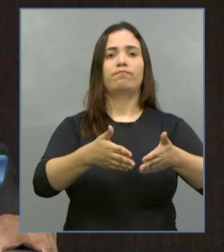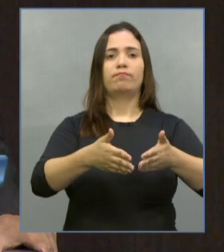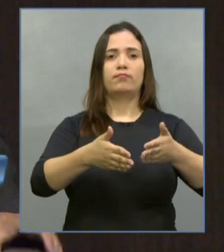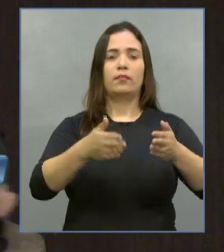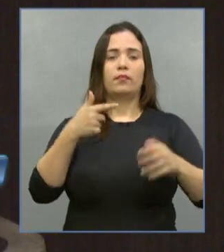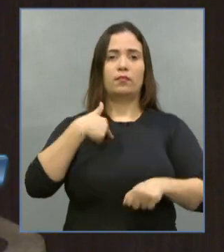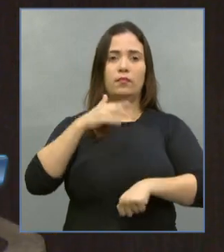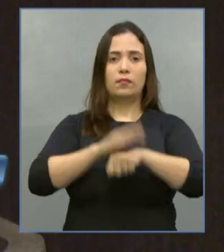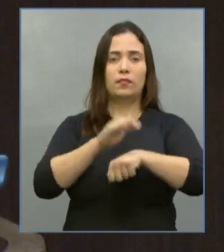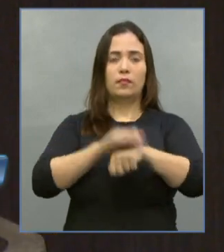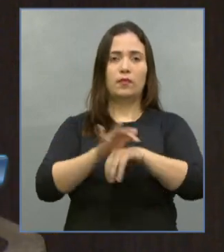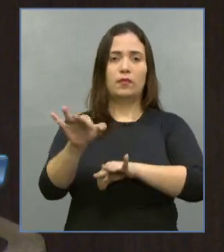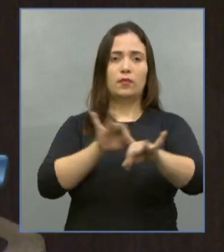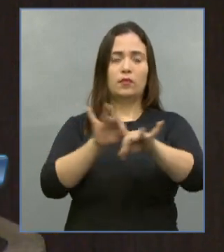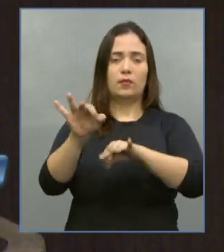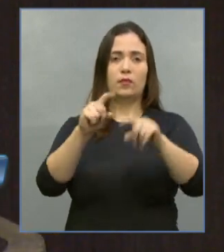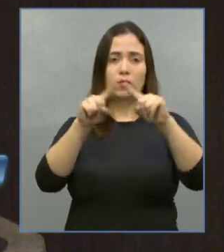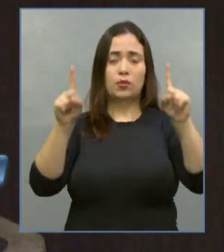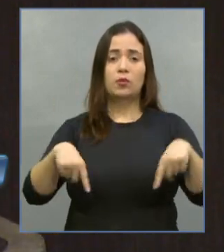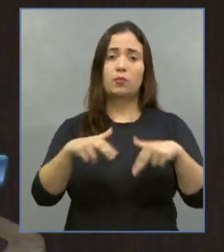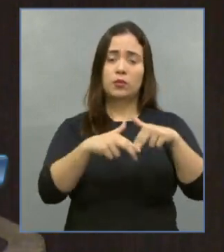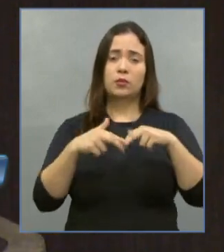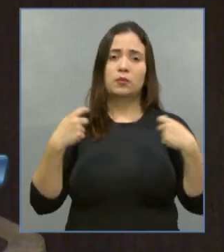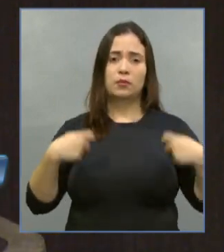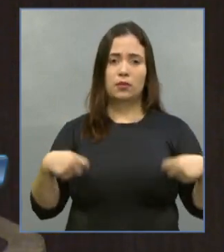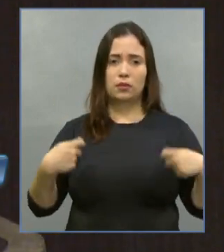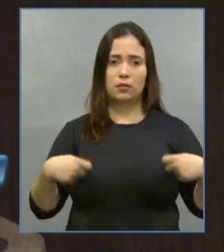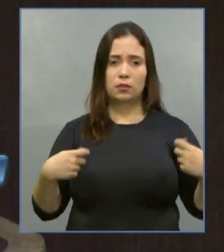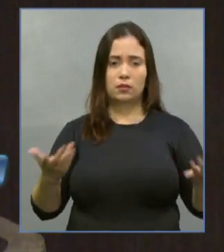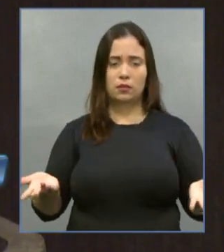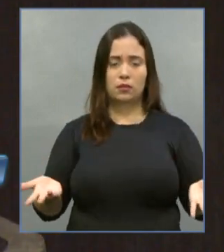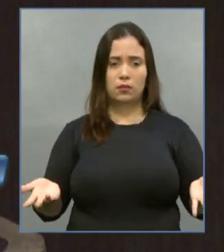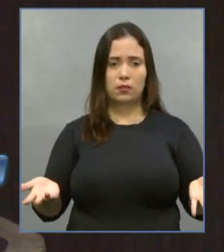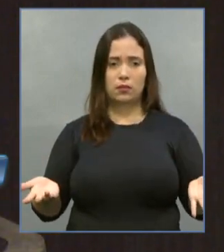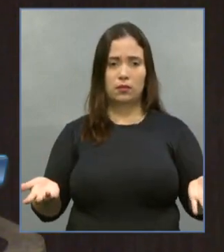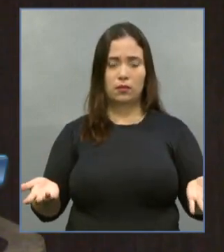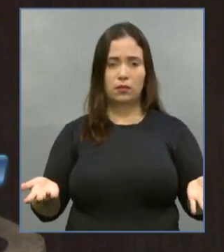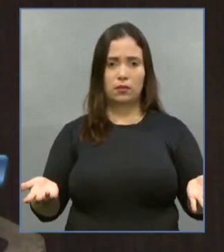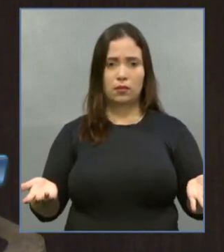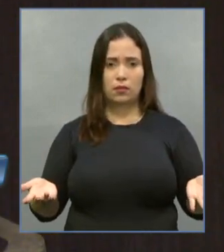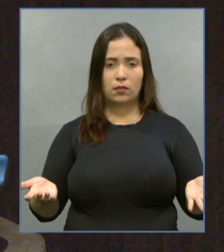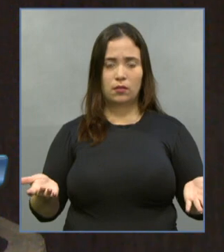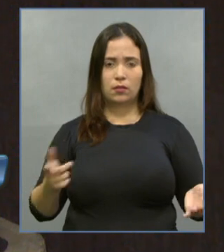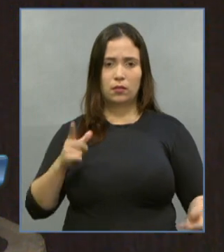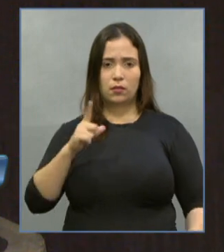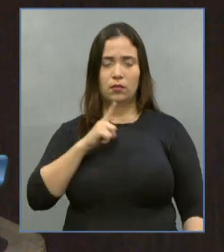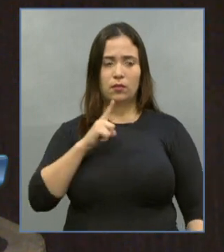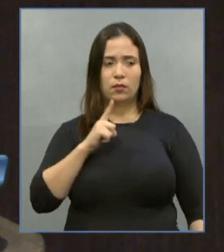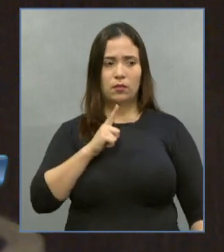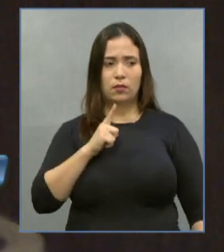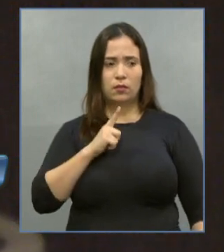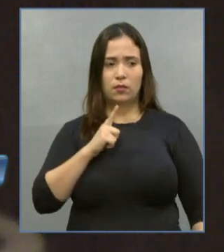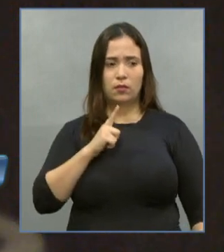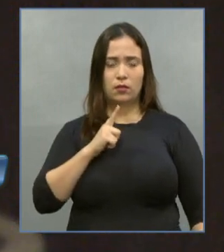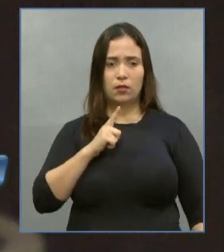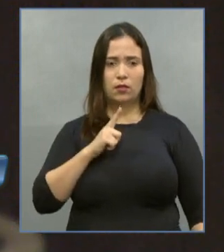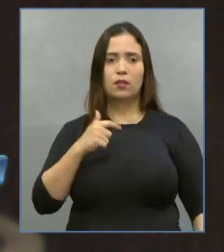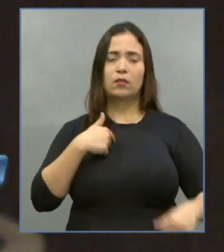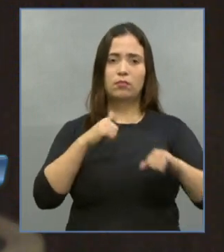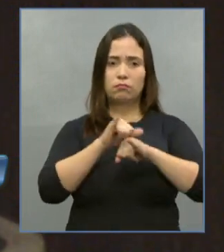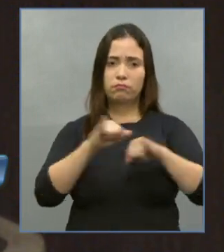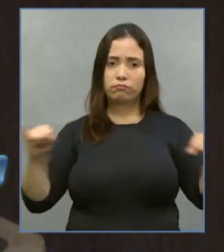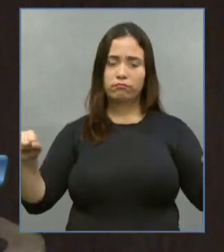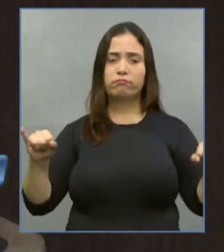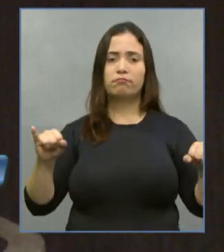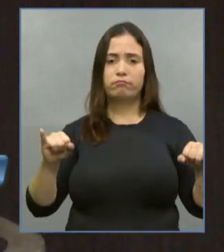produtor. Daí a necessidade, portanto, de aqui, ao tempo, deputados, que eu faço esta